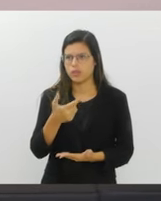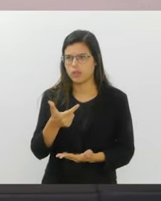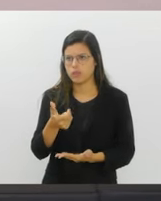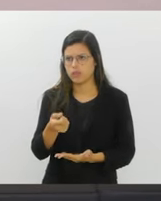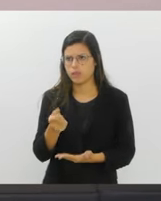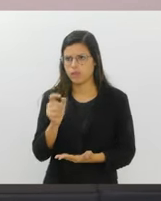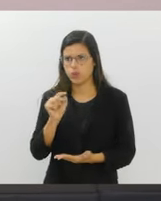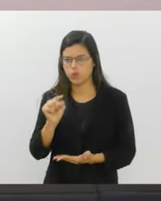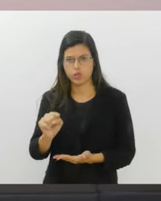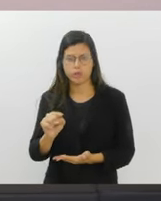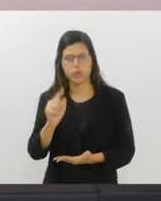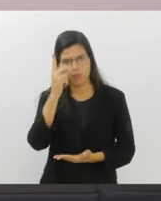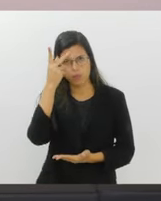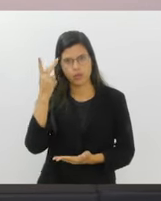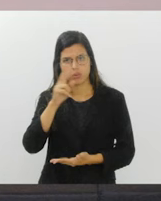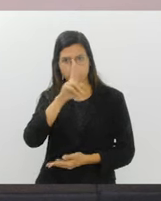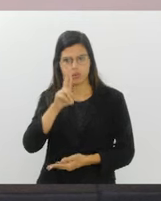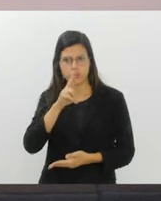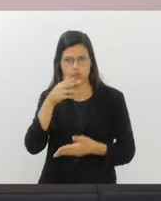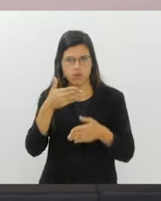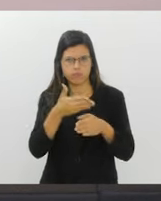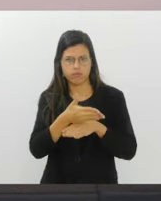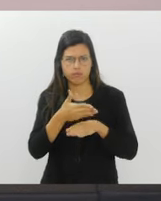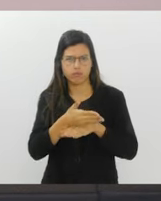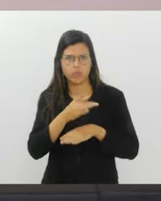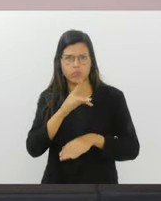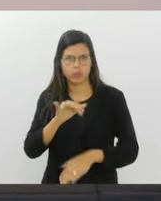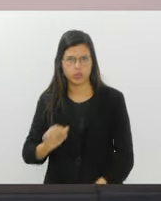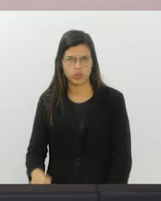mil passageiros por dia.